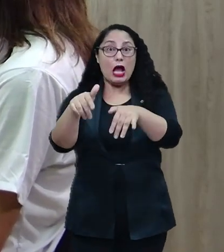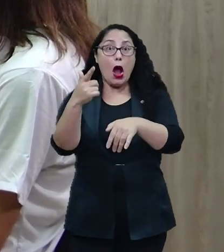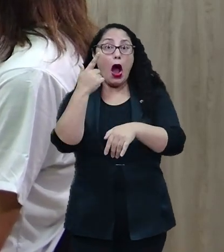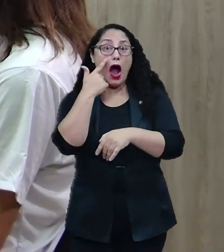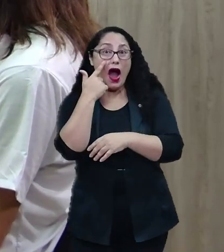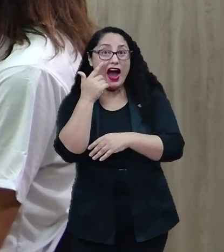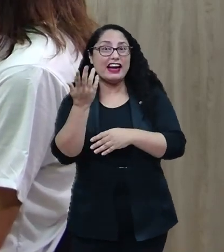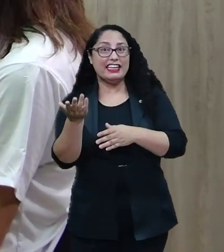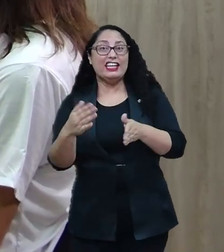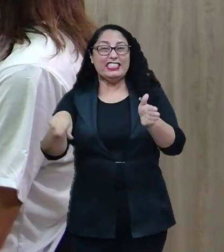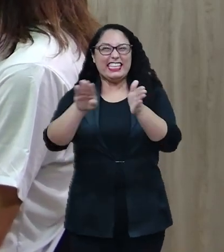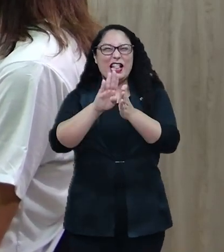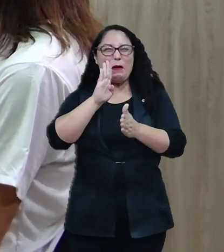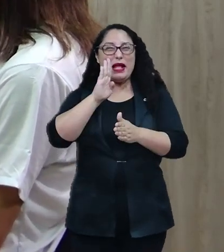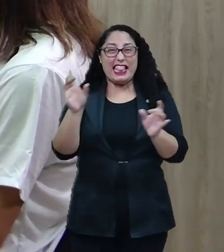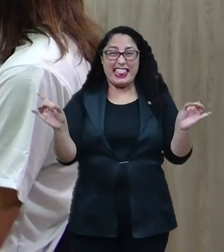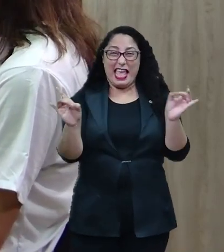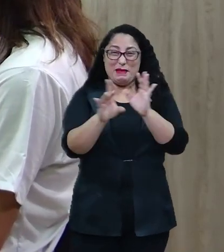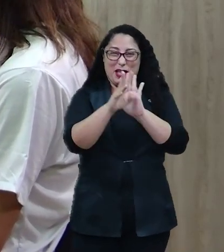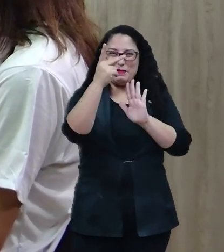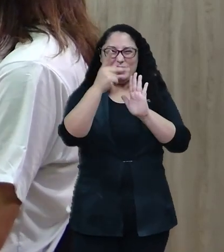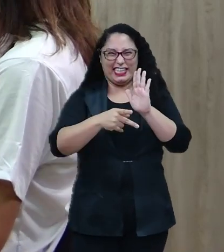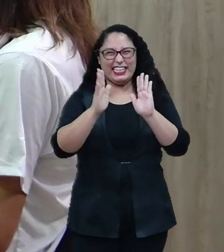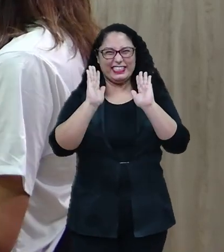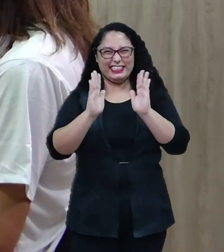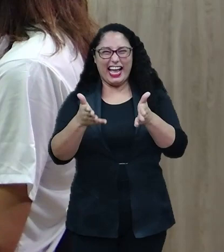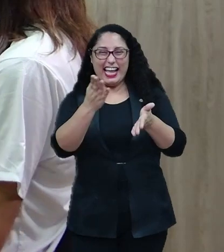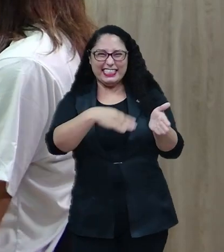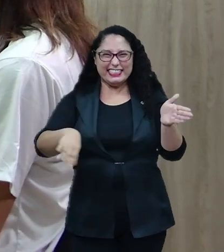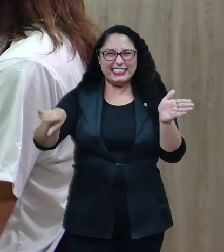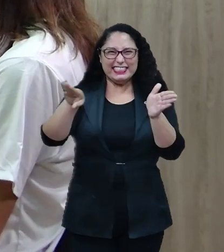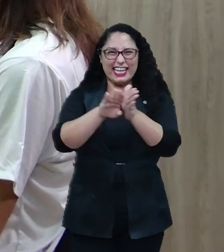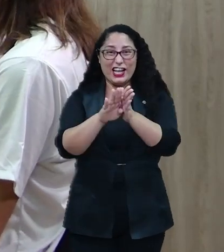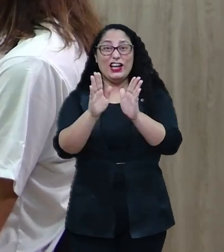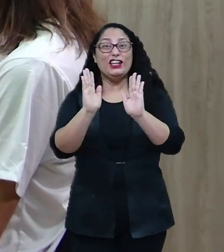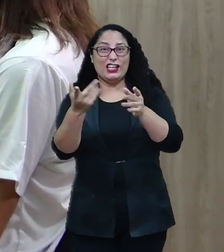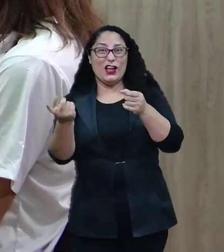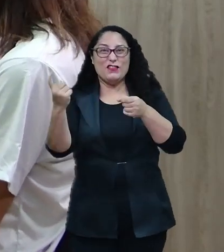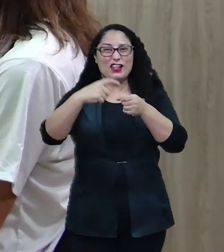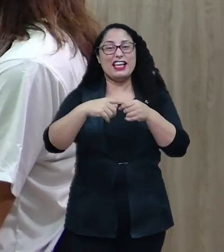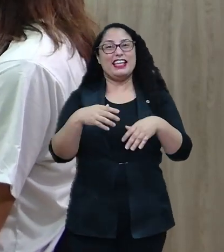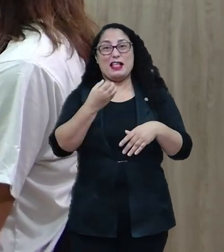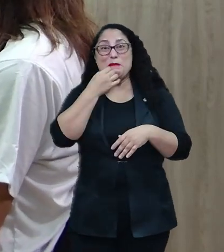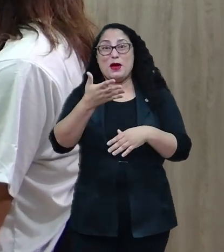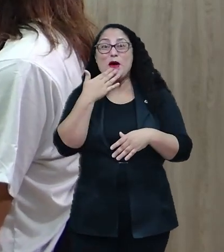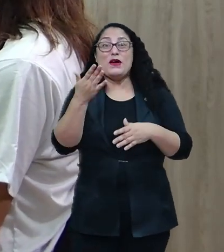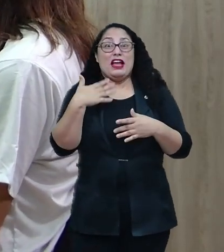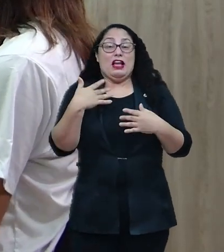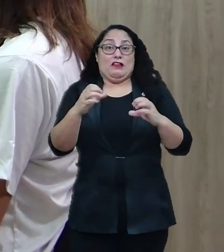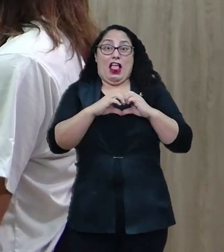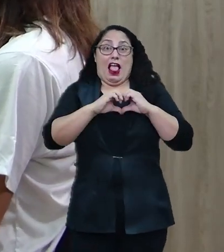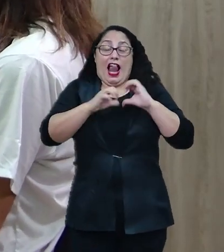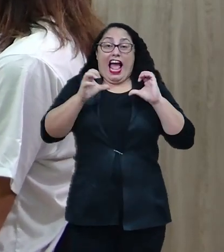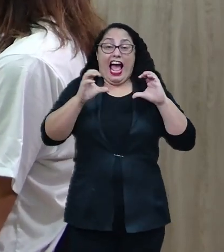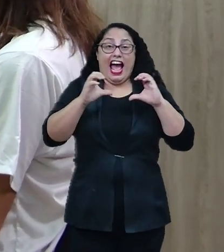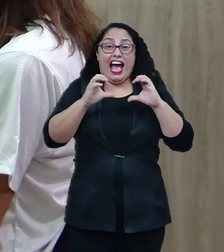ó. Então, vim pra Bélgica, terminei o projeto já. Chegou Já estou totalmente voltando. Mas ainda bem que eu não fiquei com ataque do coração,